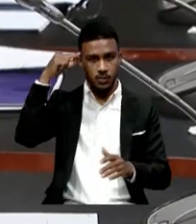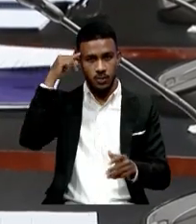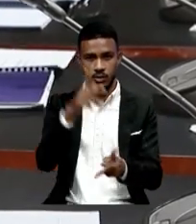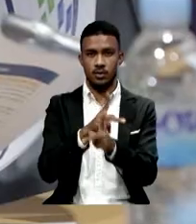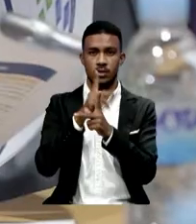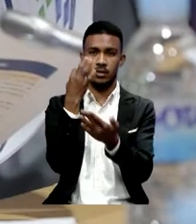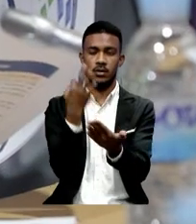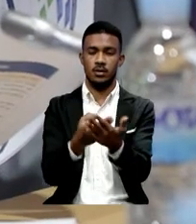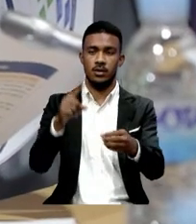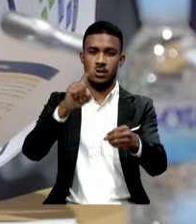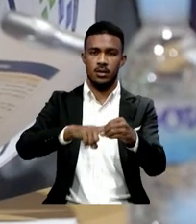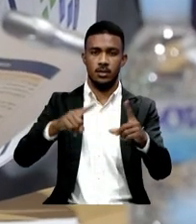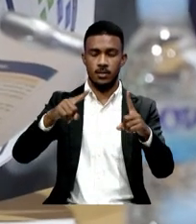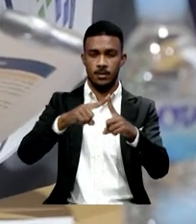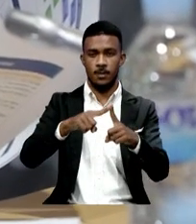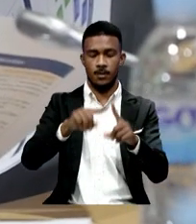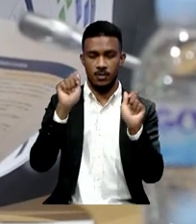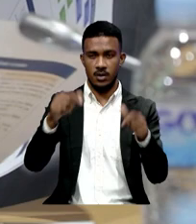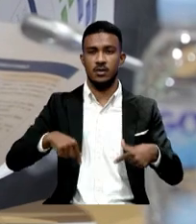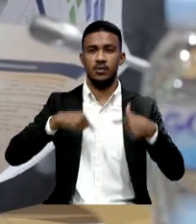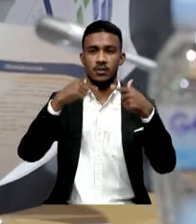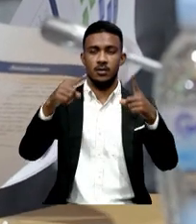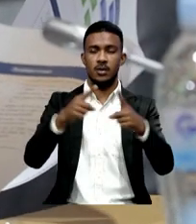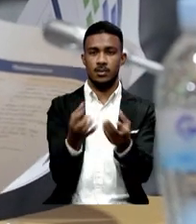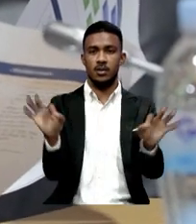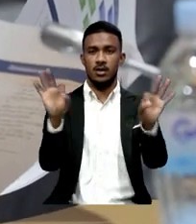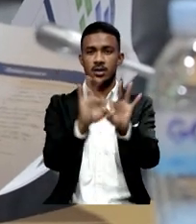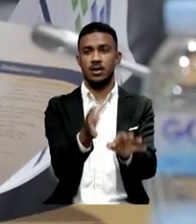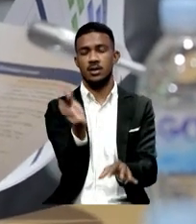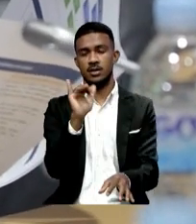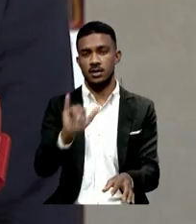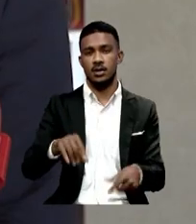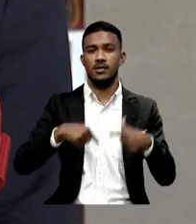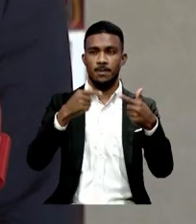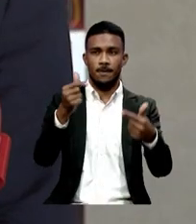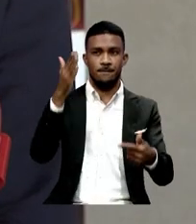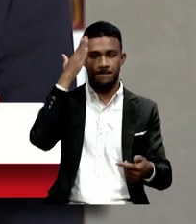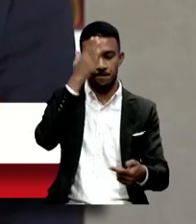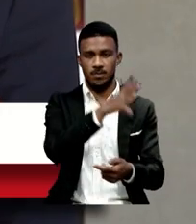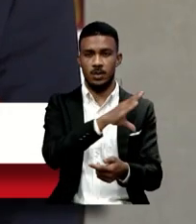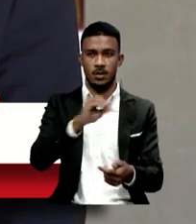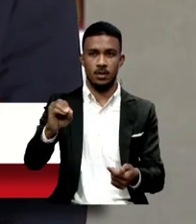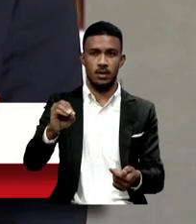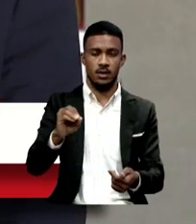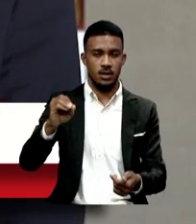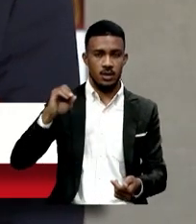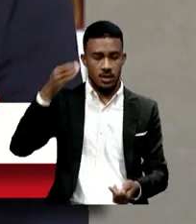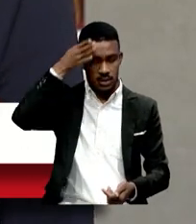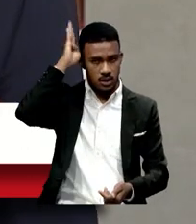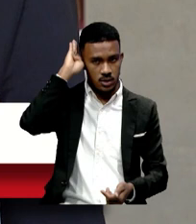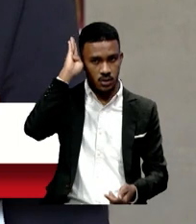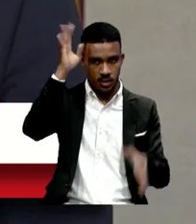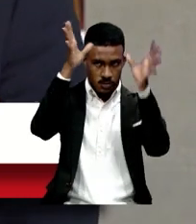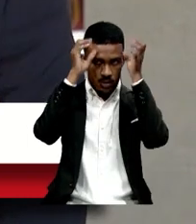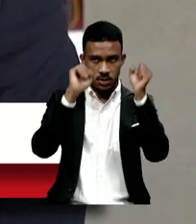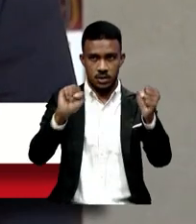fundo minerais, no Nebel Investe, para área importante, Cira. Recomendação, Sua Excelência, o Presidente da República, com certeza,